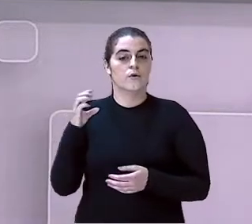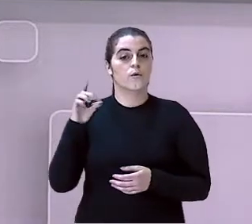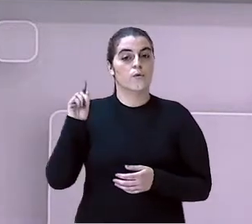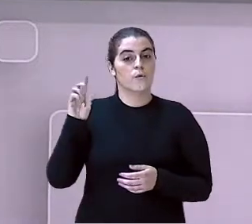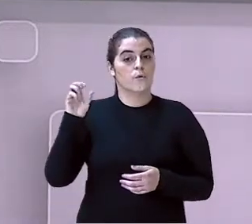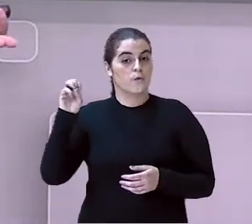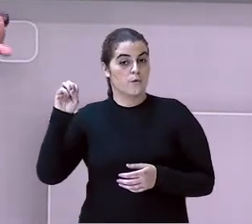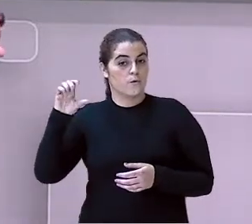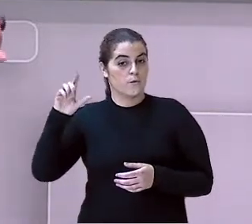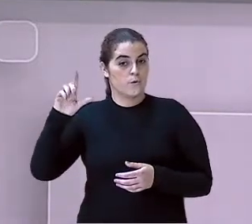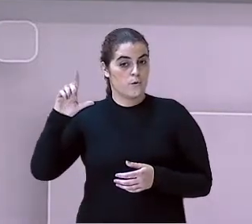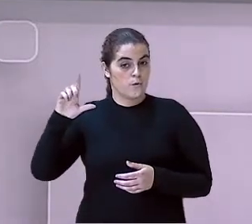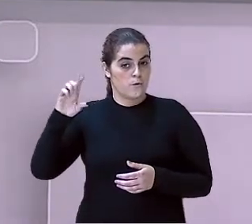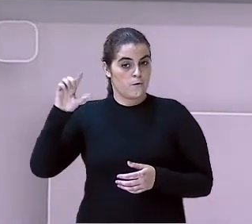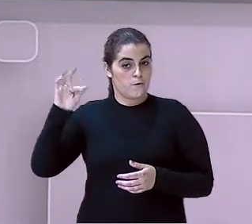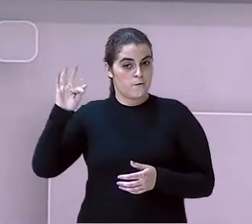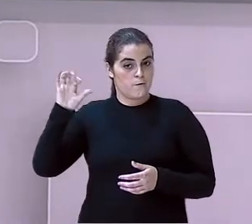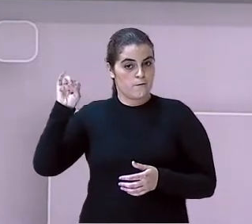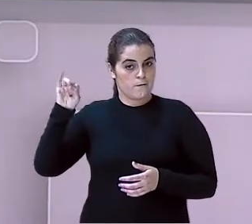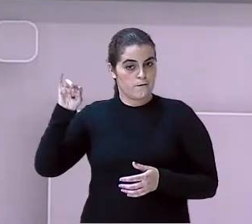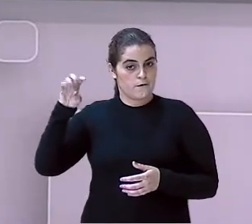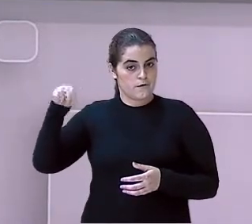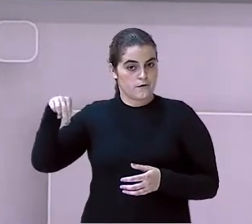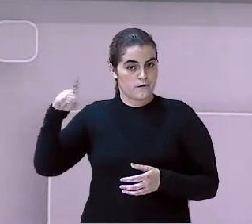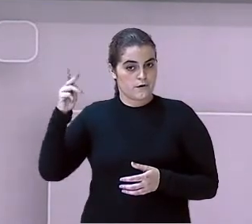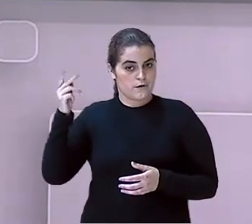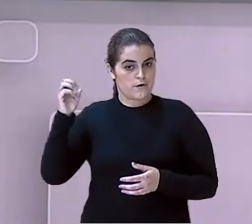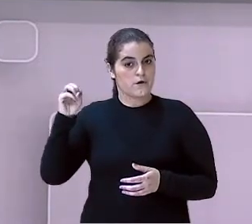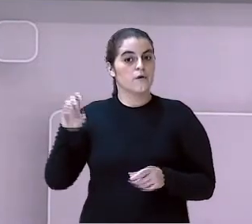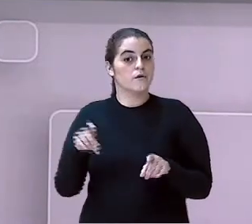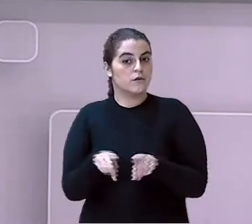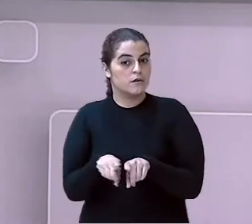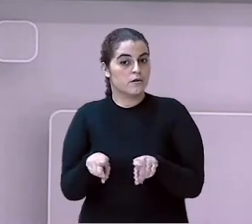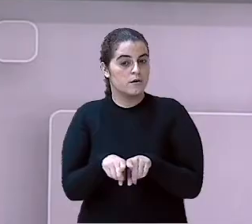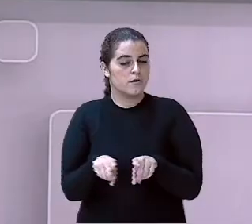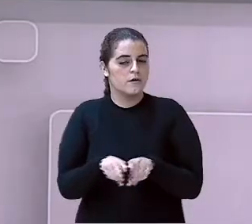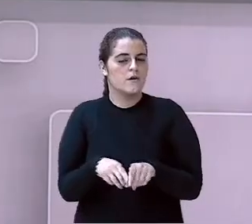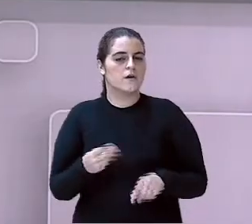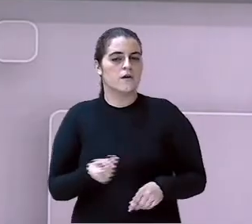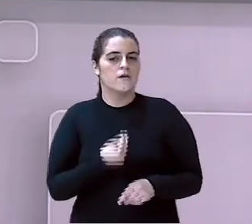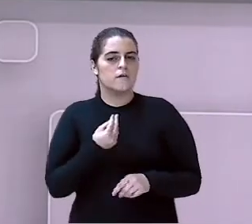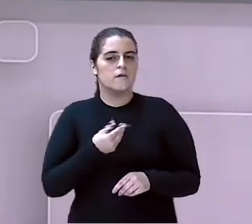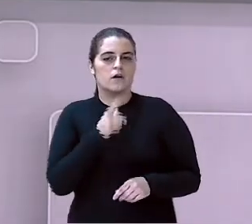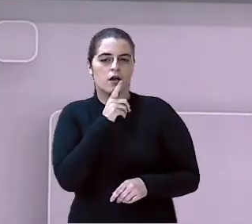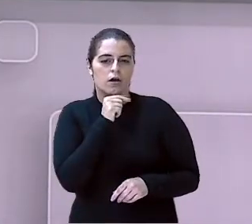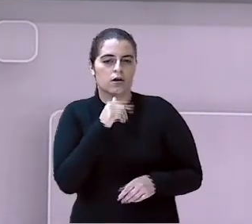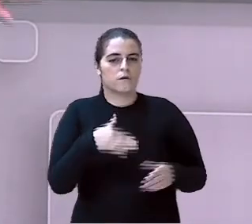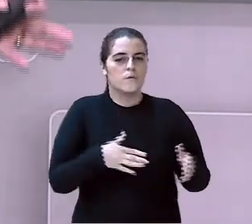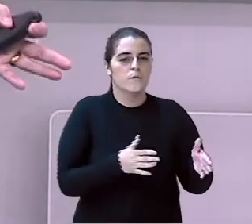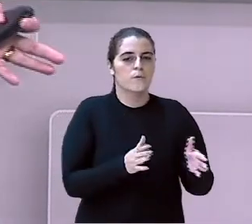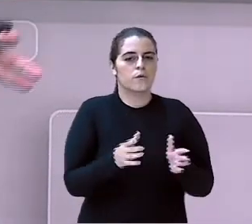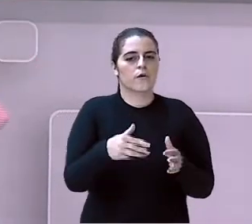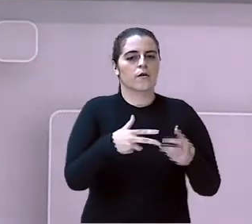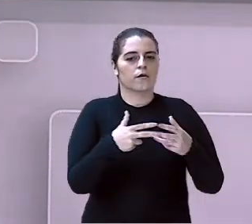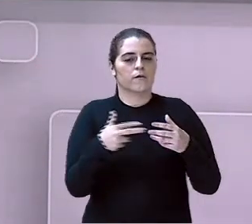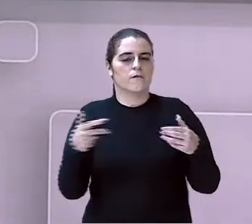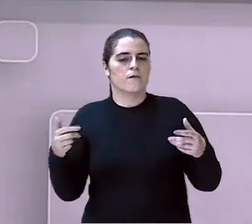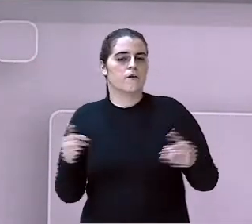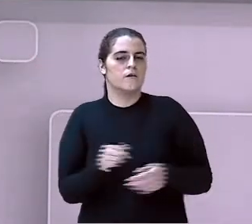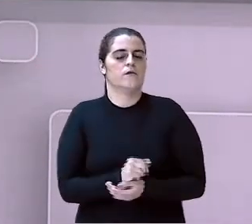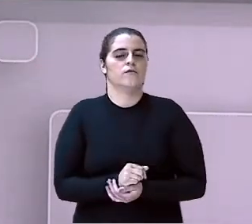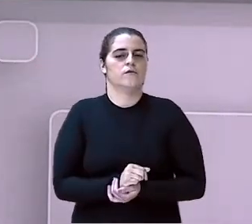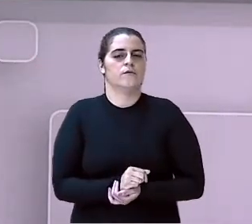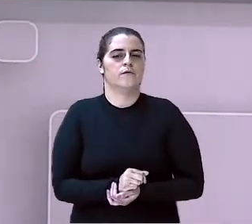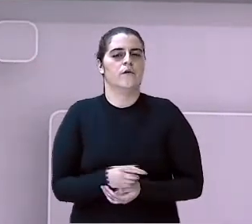isso. Como que o golfinho usa, professora? O golfinho, gente, ele vive no mar com vários outros golfinhos,